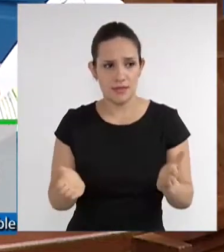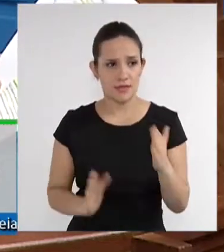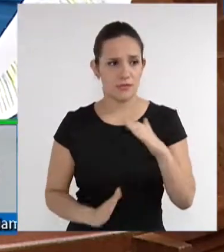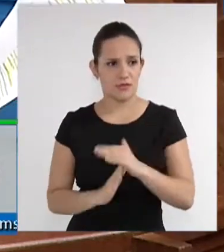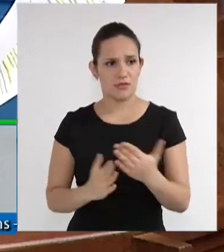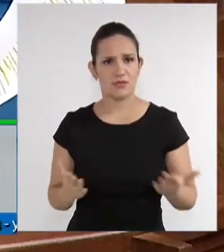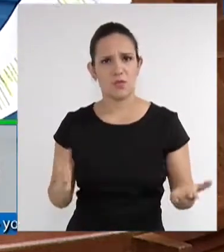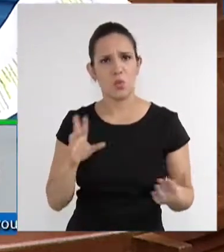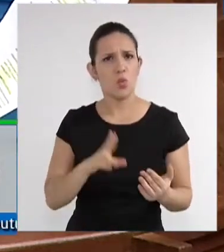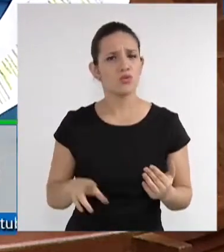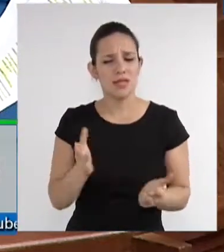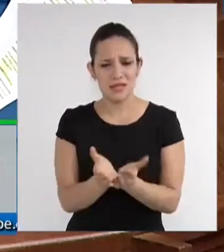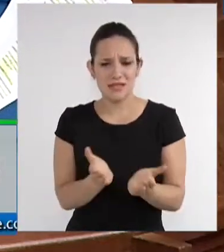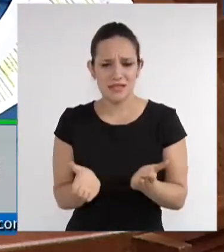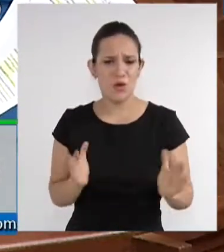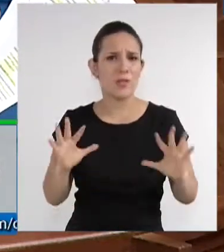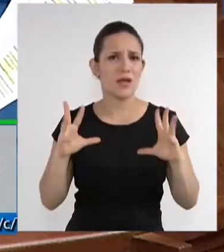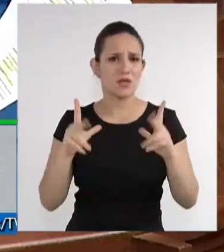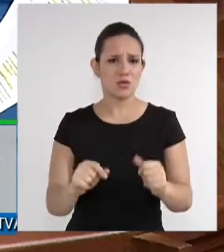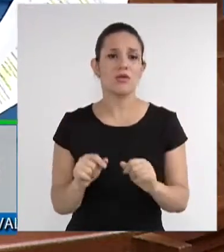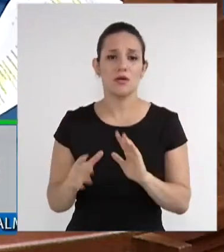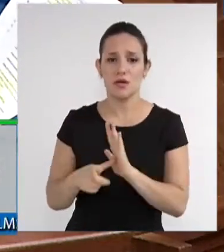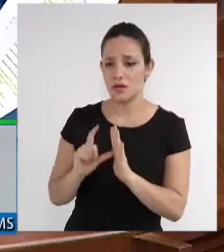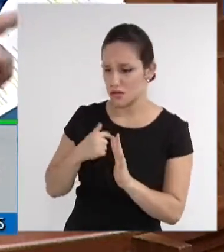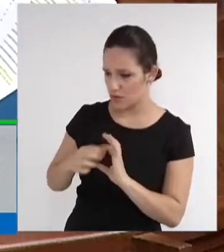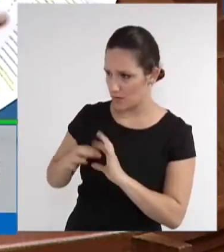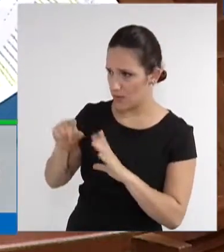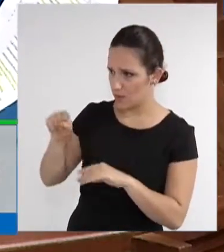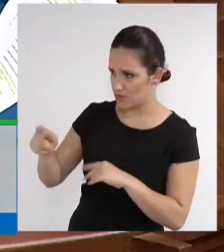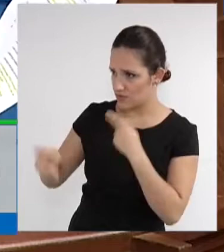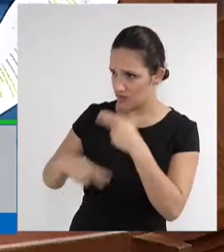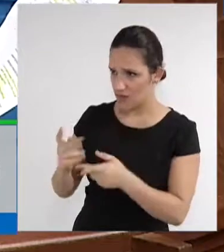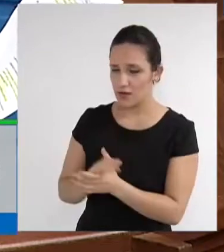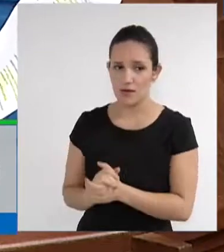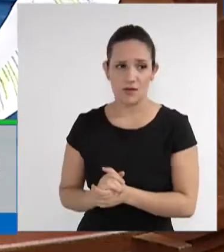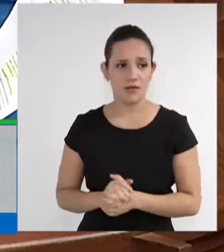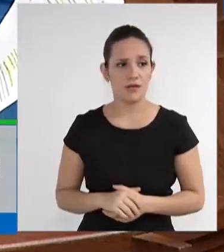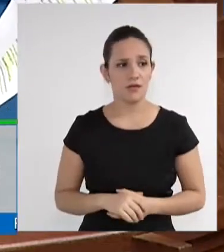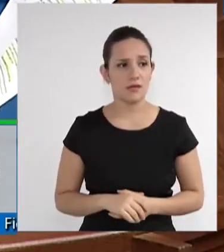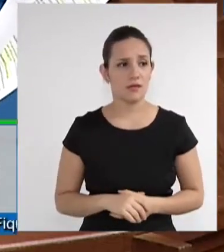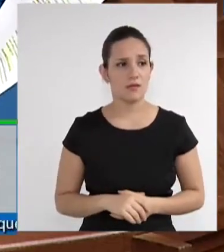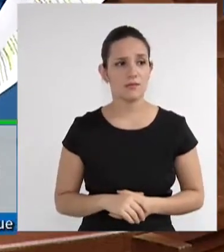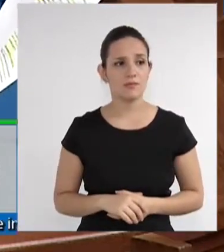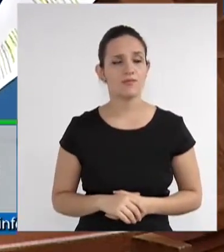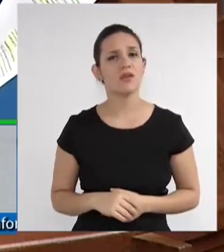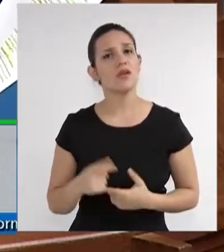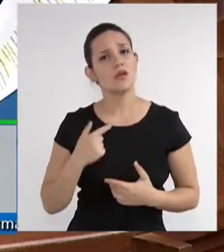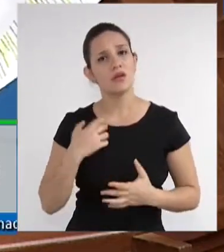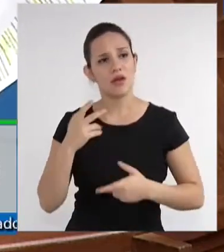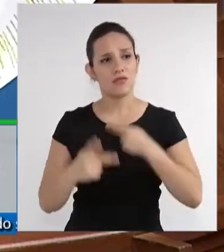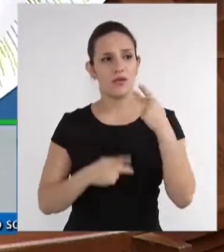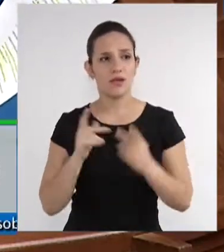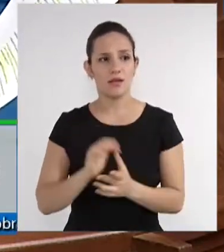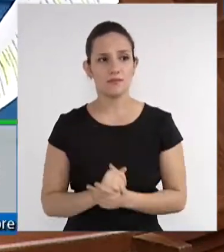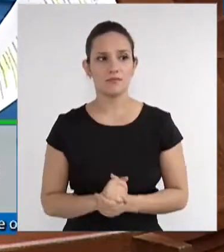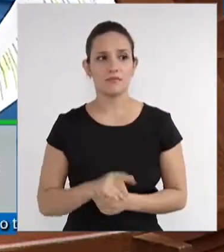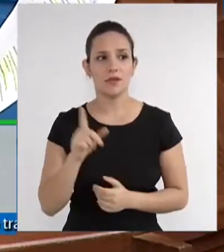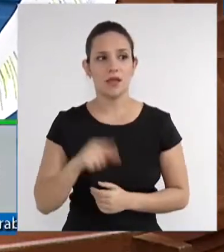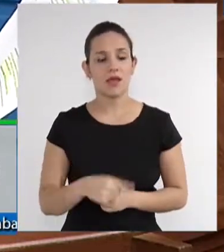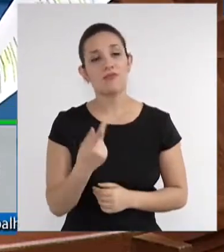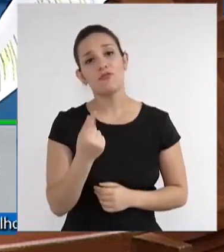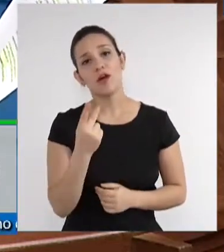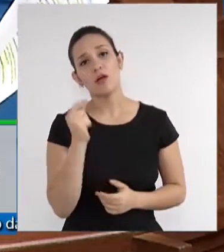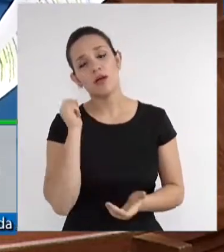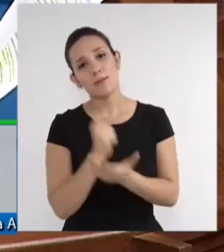comprar, utiliza a licitação, e antes de conceder a parte de Vossa Excelência, para ilustrar a parte de Vossa Excelência, eu quero trazer os custos de